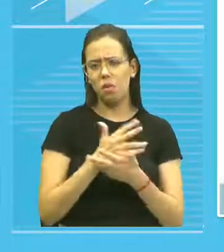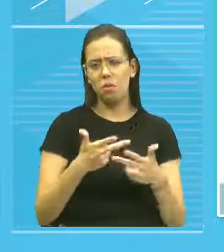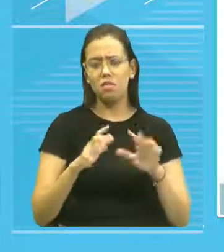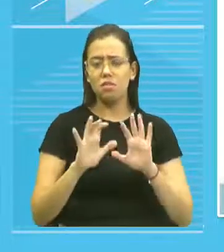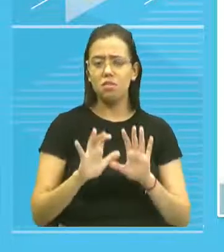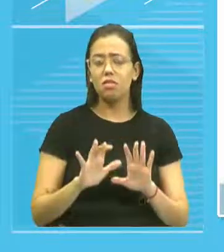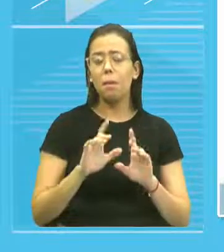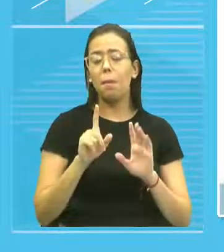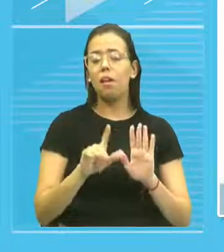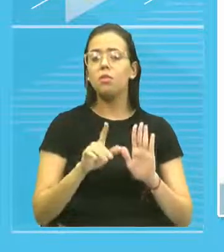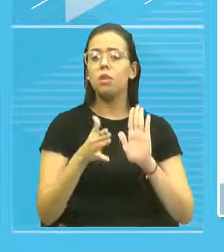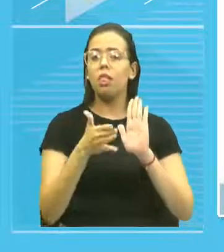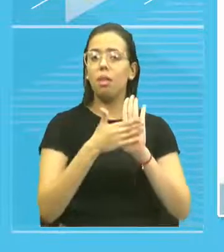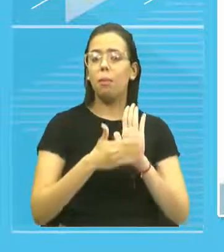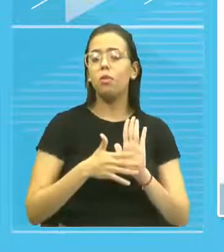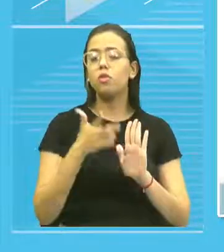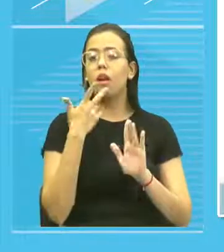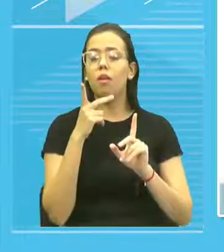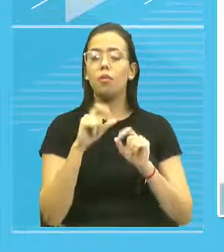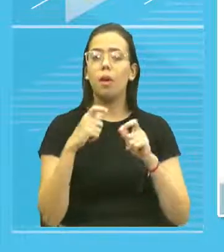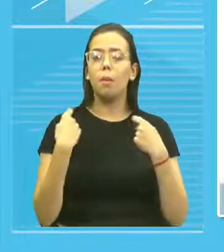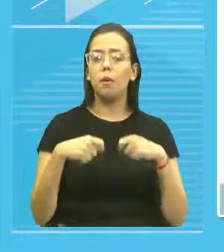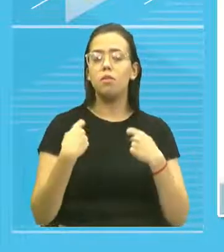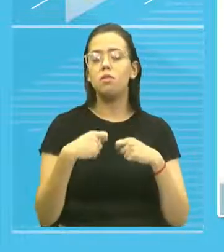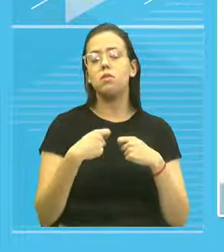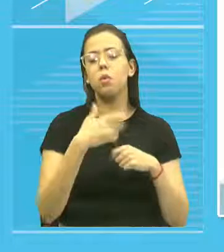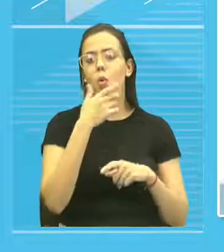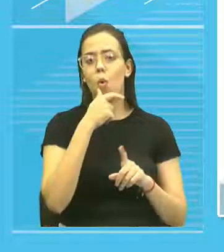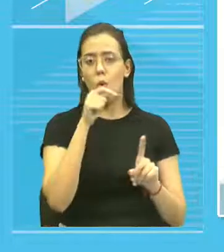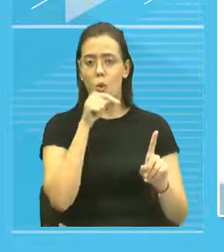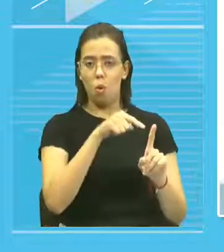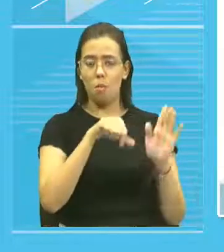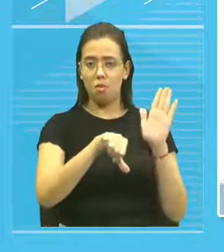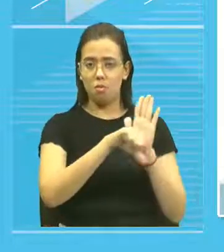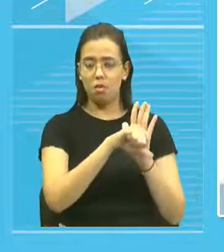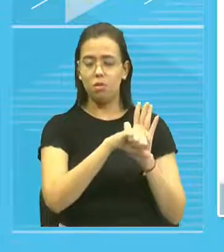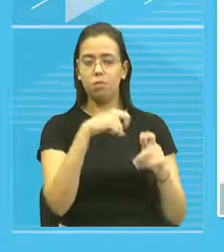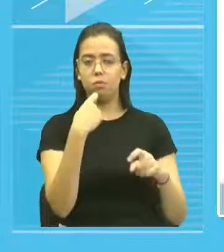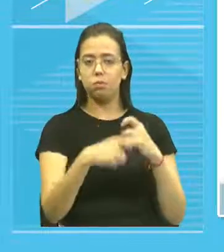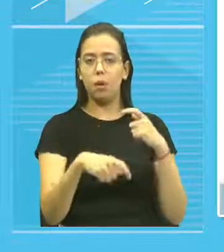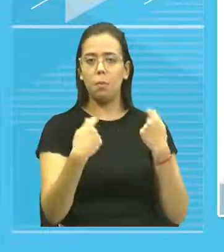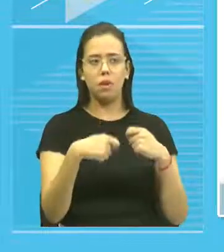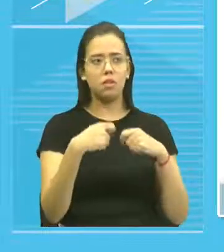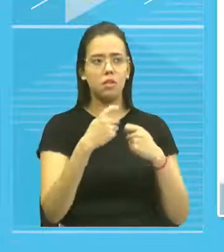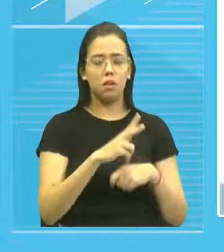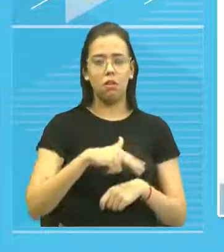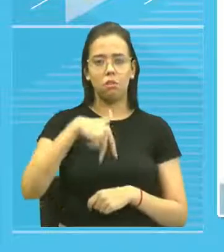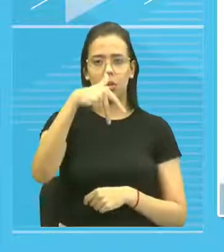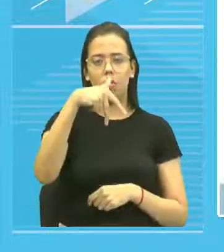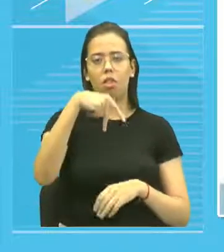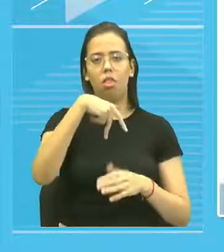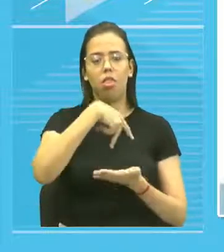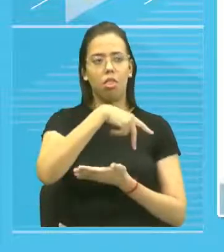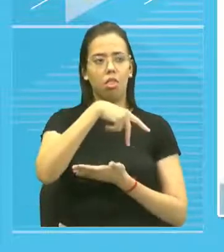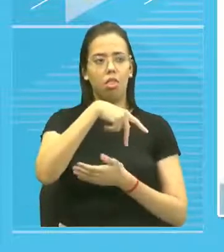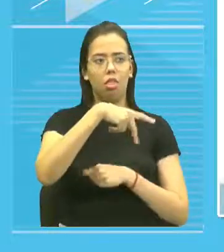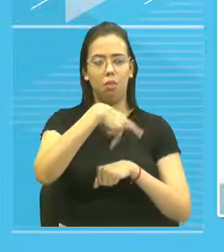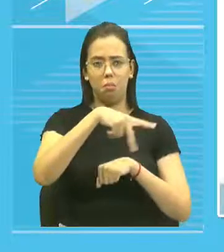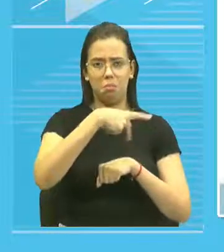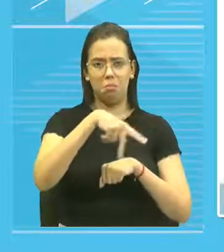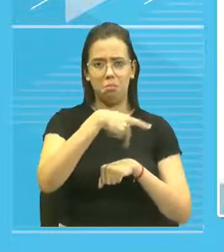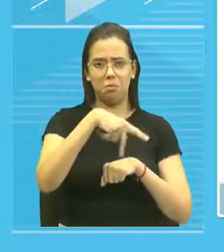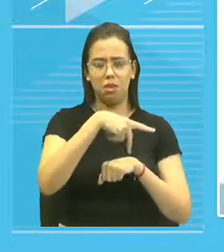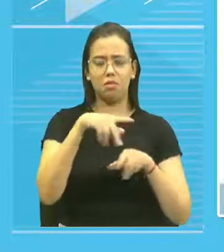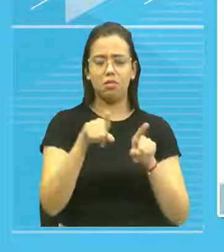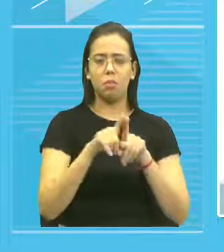tipo ir lá nas propostas ele dissesse que era preciso que os estupradores fossem colocados em pendurados em praça pública não é